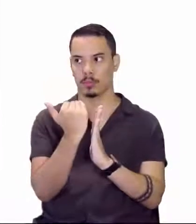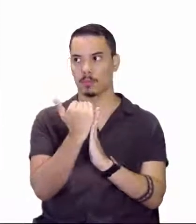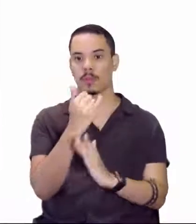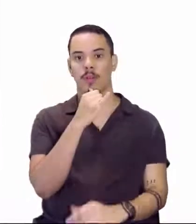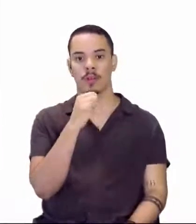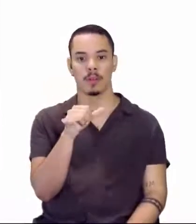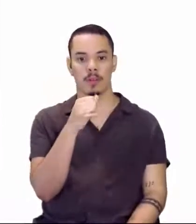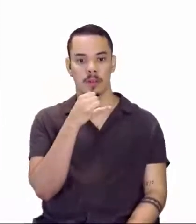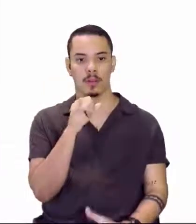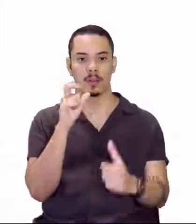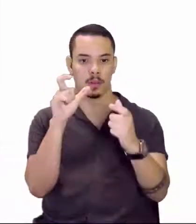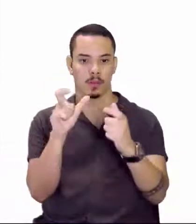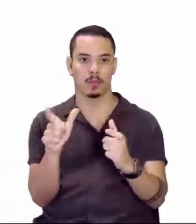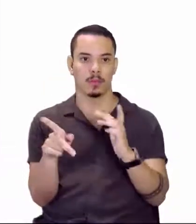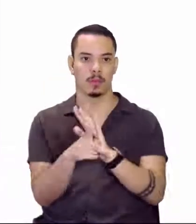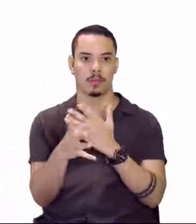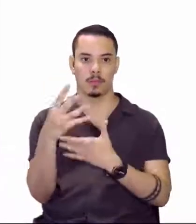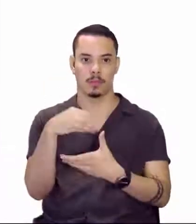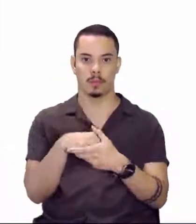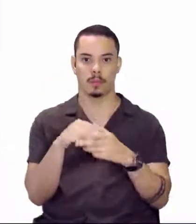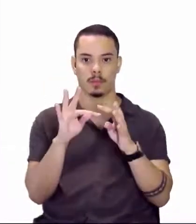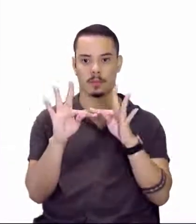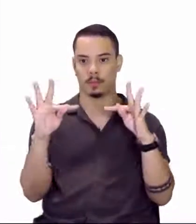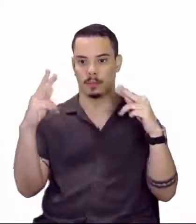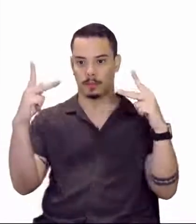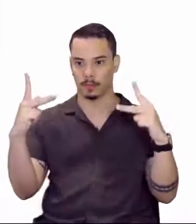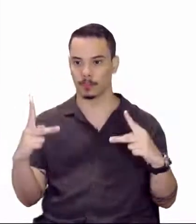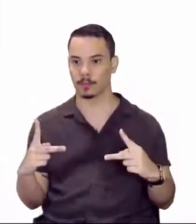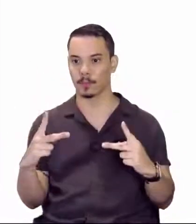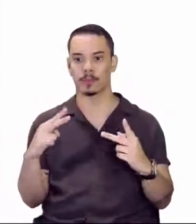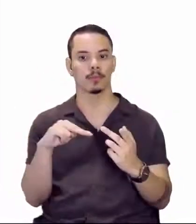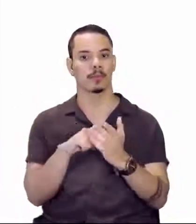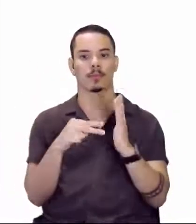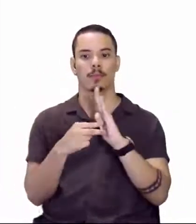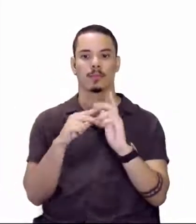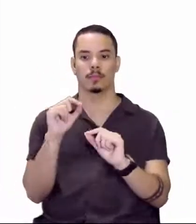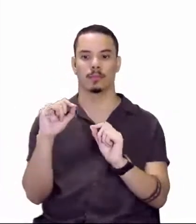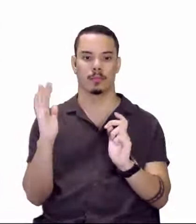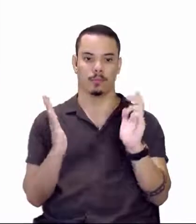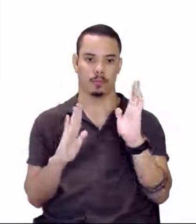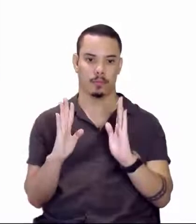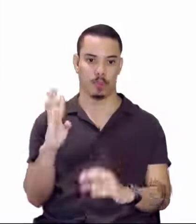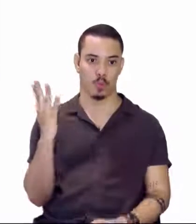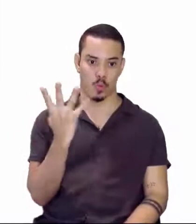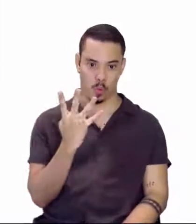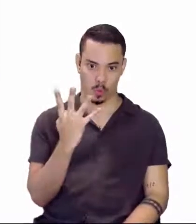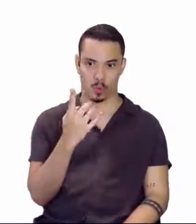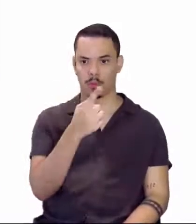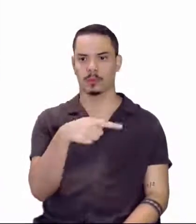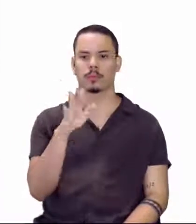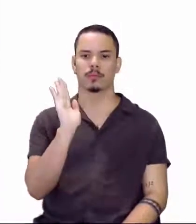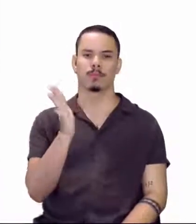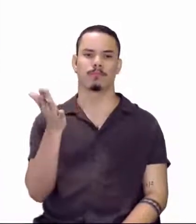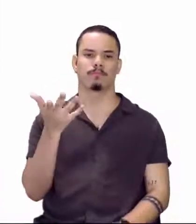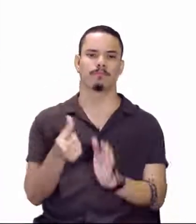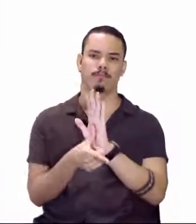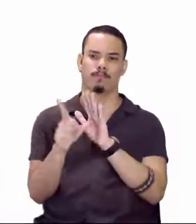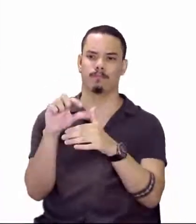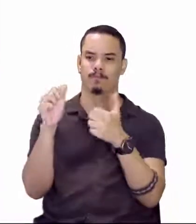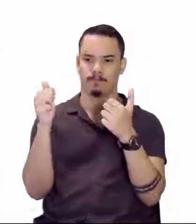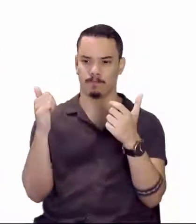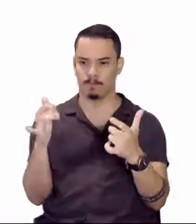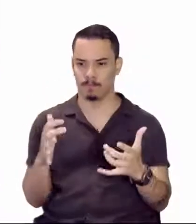localização do titânio na tabela periódica, consequentemente, é o período 4. Vocês viram que